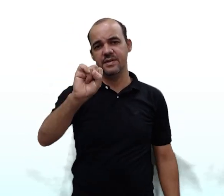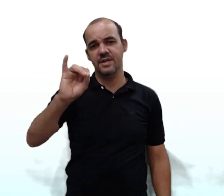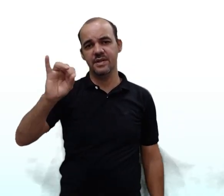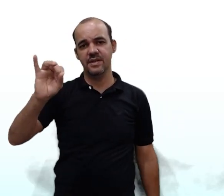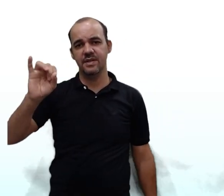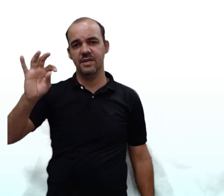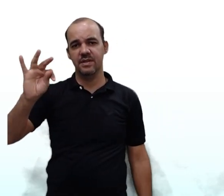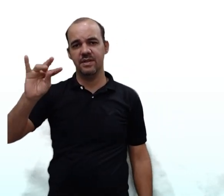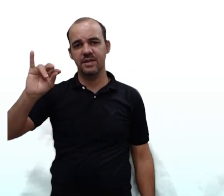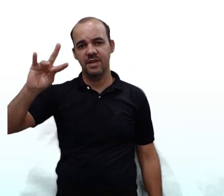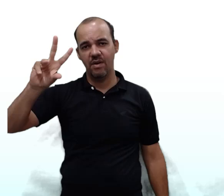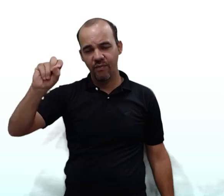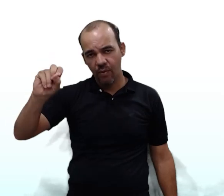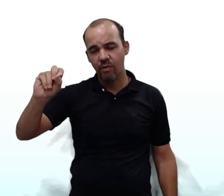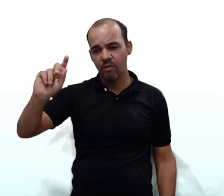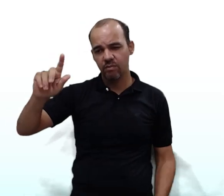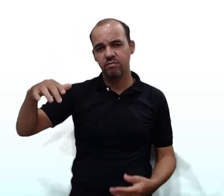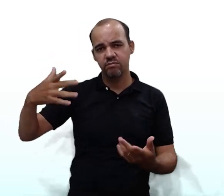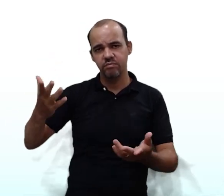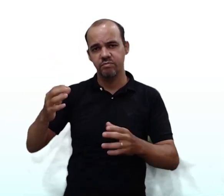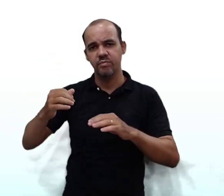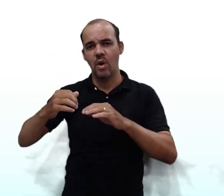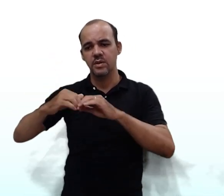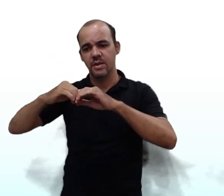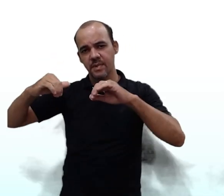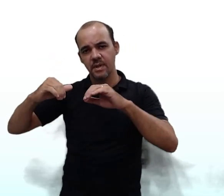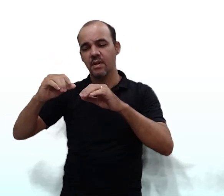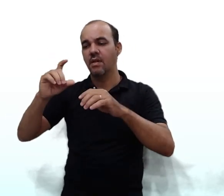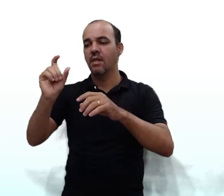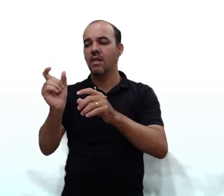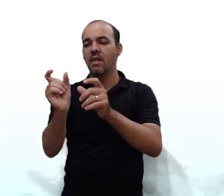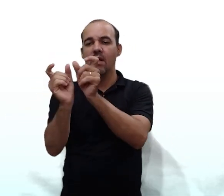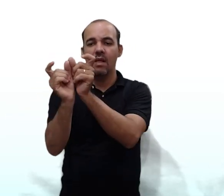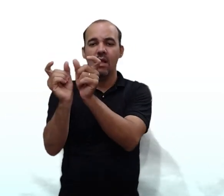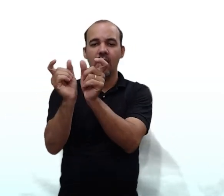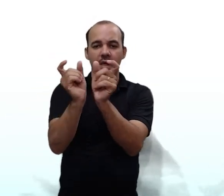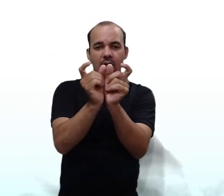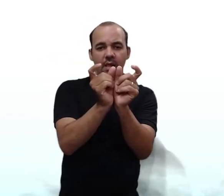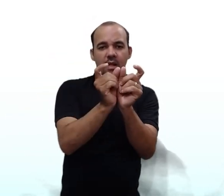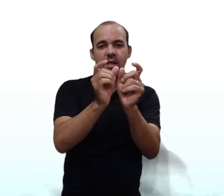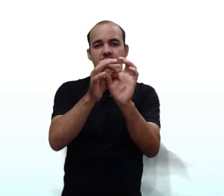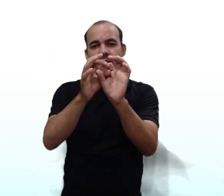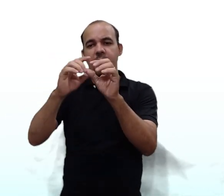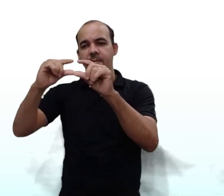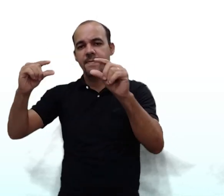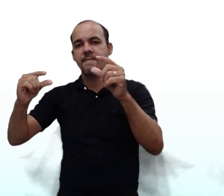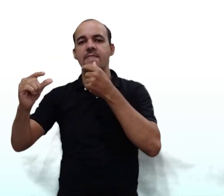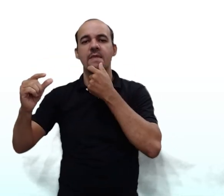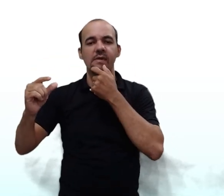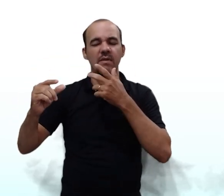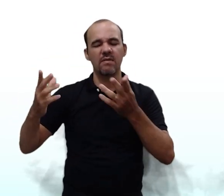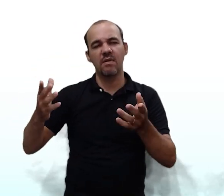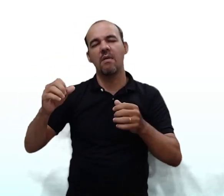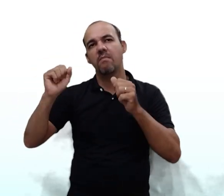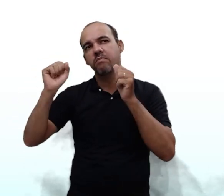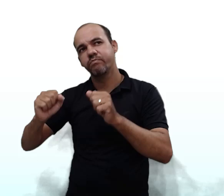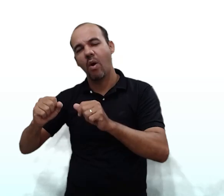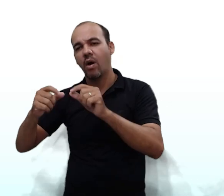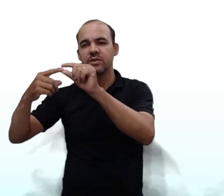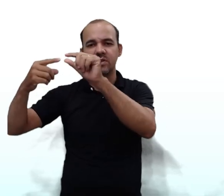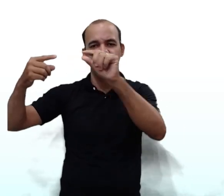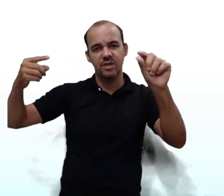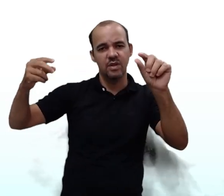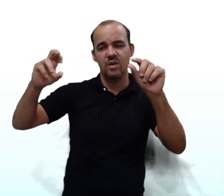meio. Então, duas possibilidades aí para você na hora de falar essa frase. Você pode dizer take off your coat